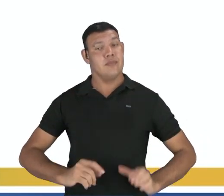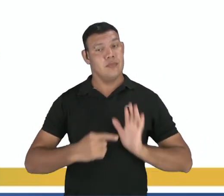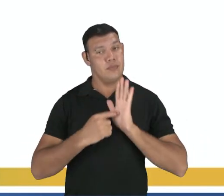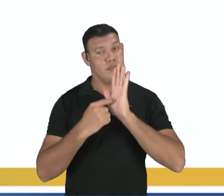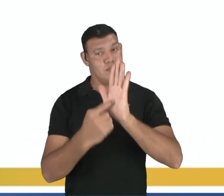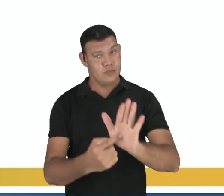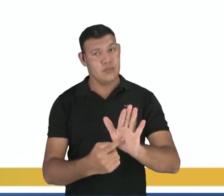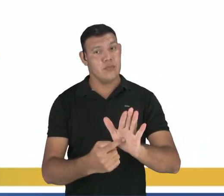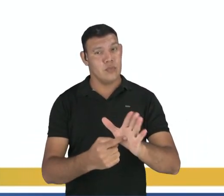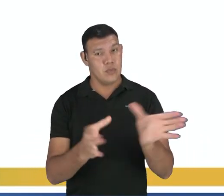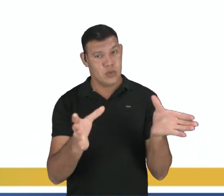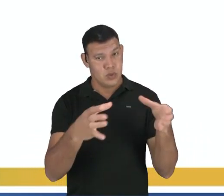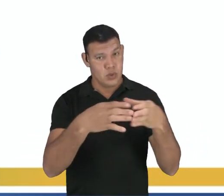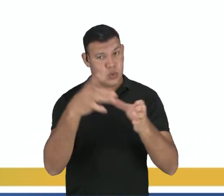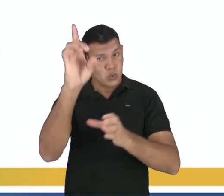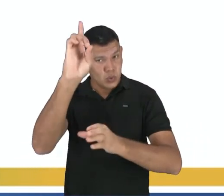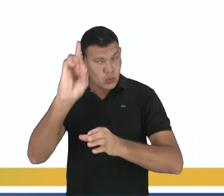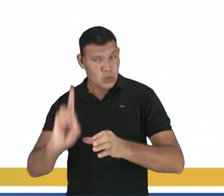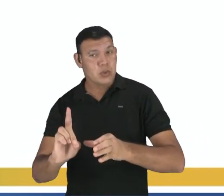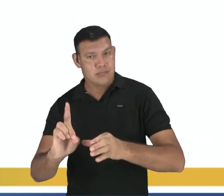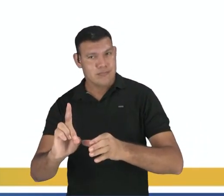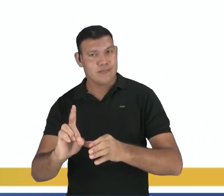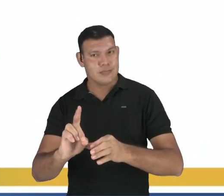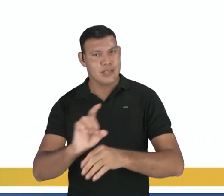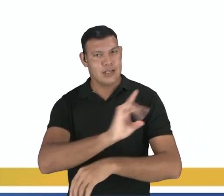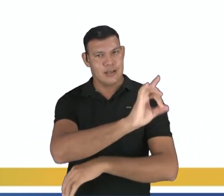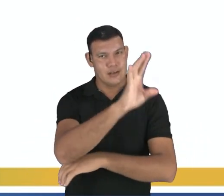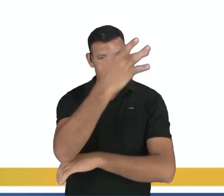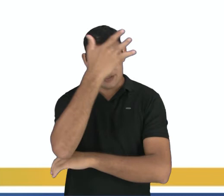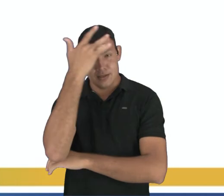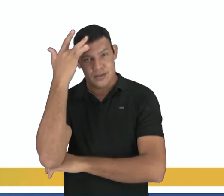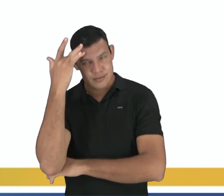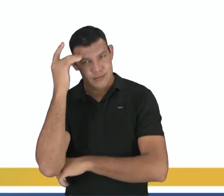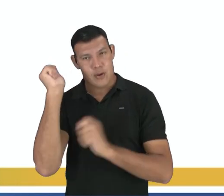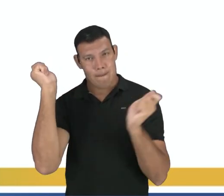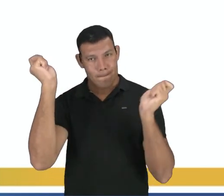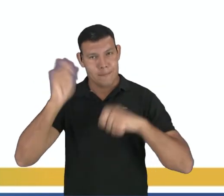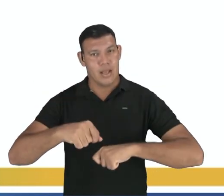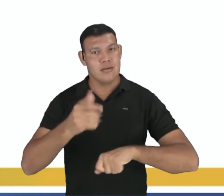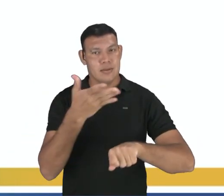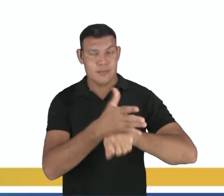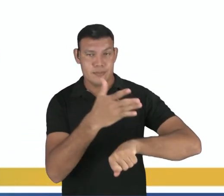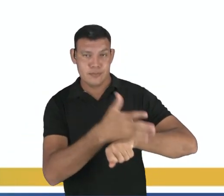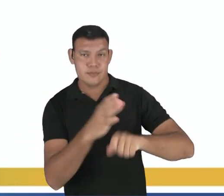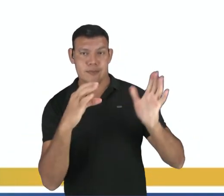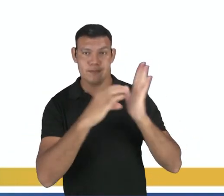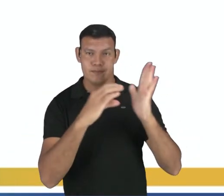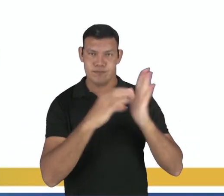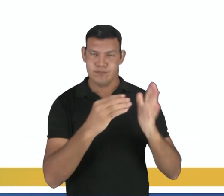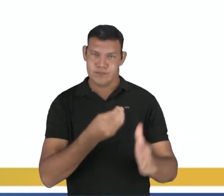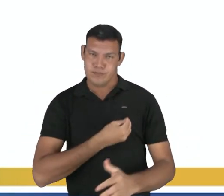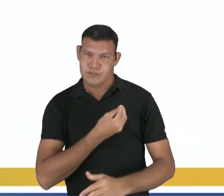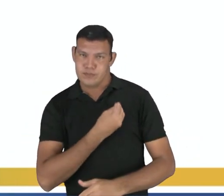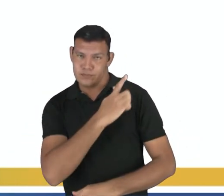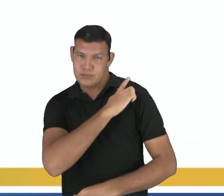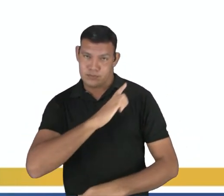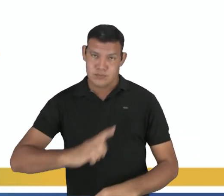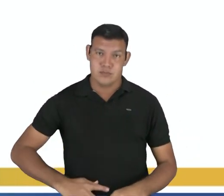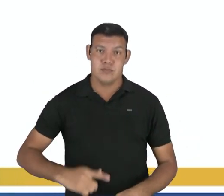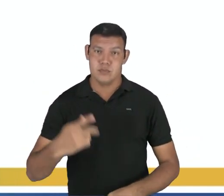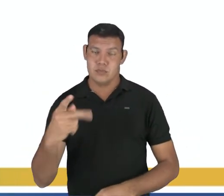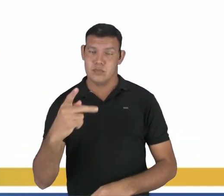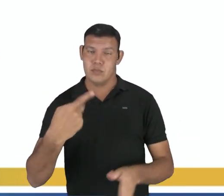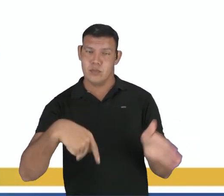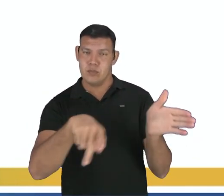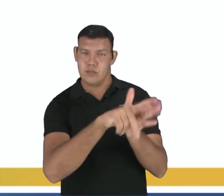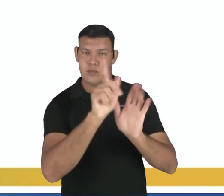expressa um conjunto de direitos que dá à pessoa a possibilidade de participar ativamente da vida e do governo do seu